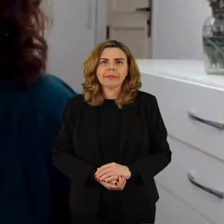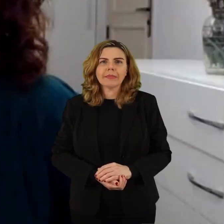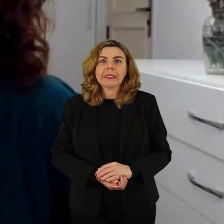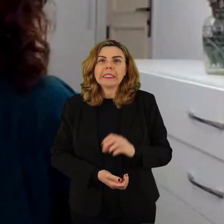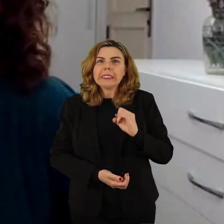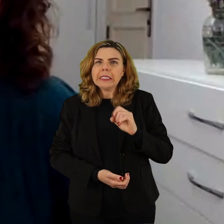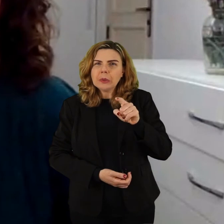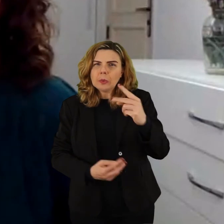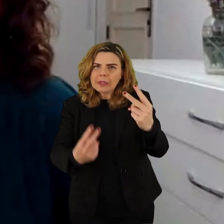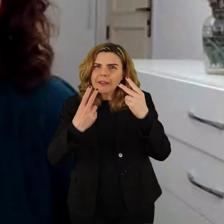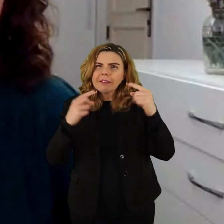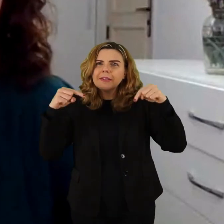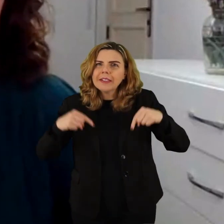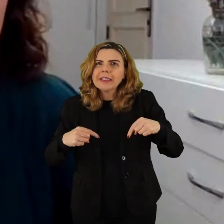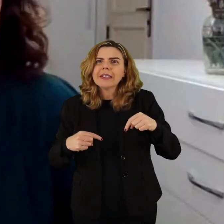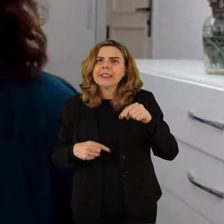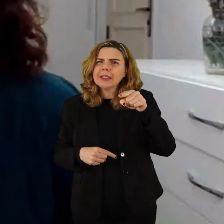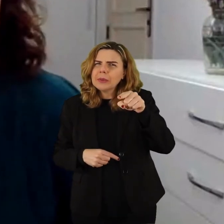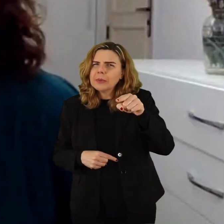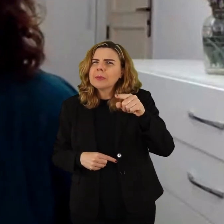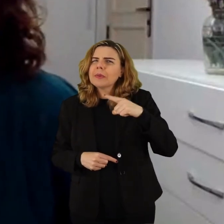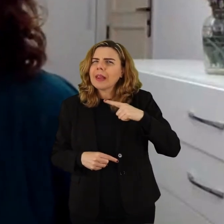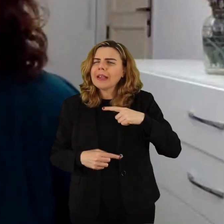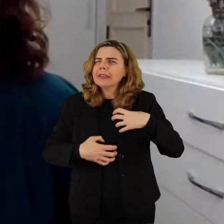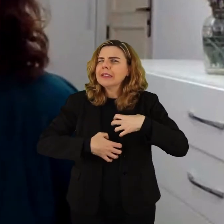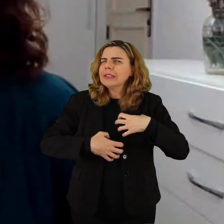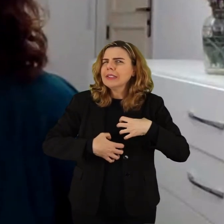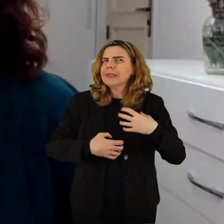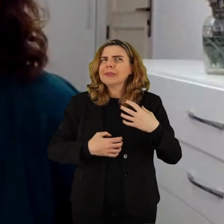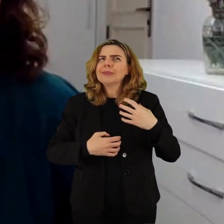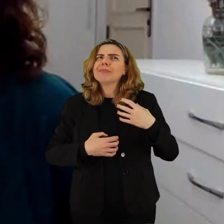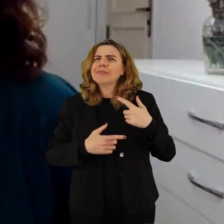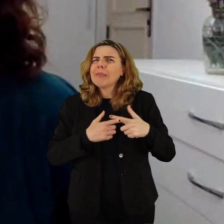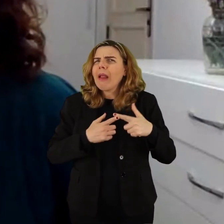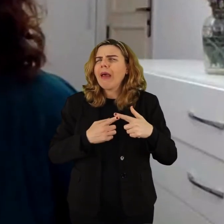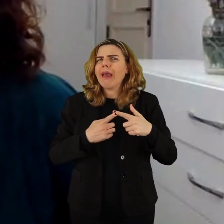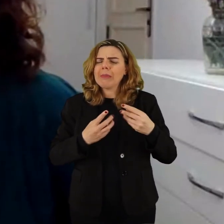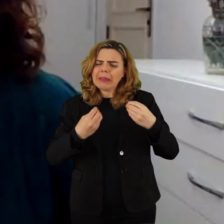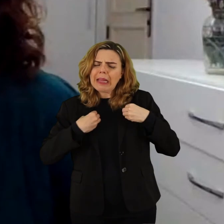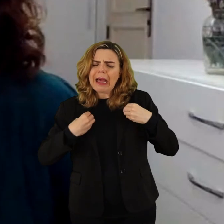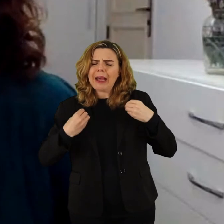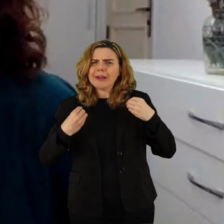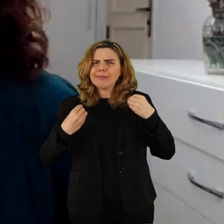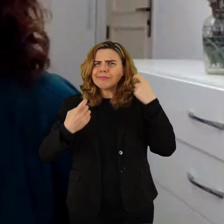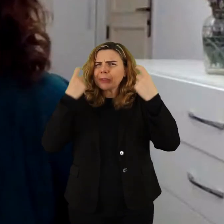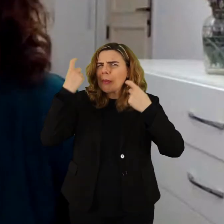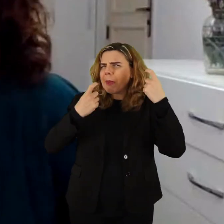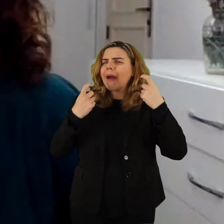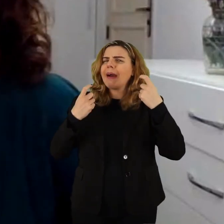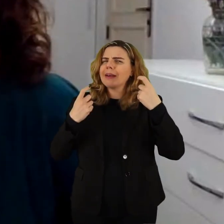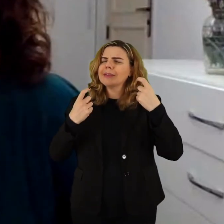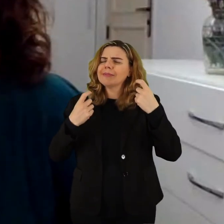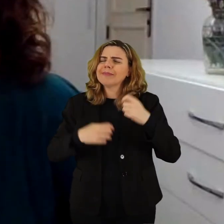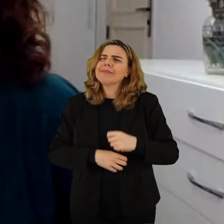Se tu tá assistindo e tá passando por qualquer situação que te deixa com uma pulga atrás da orelha... Ela é branca e